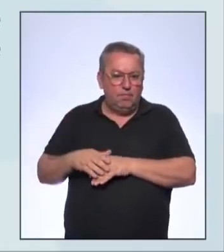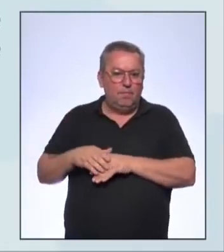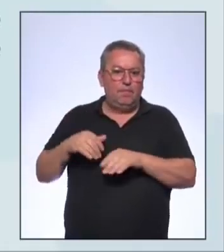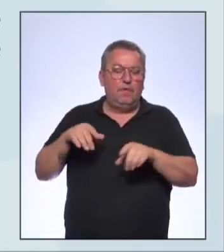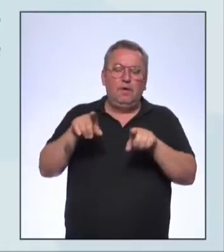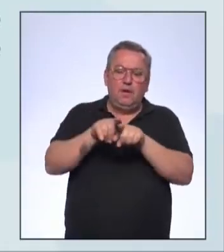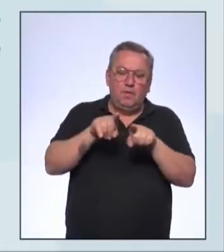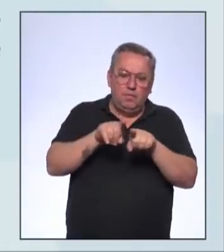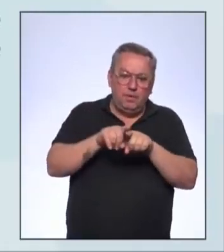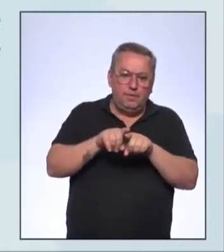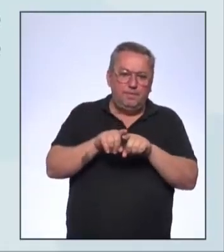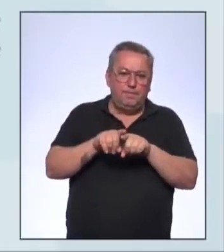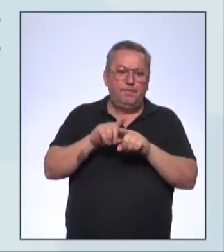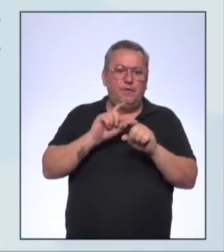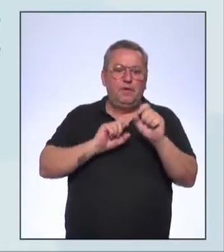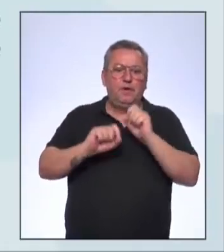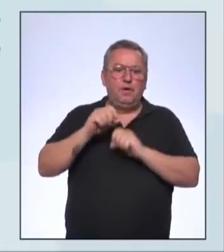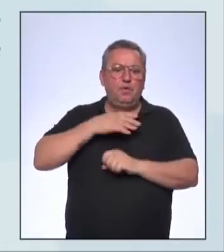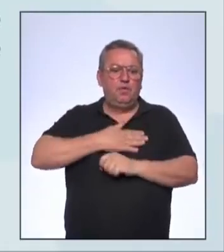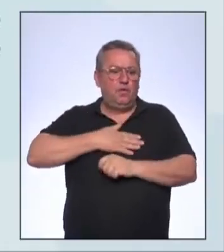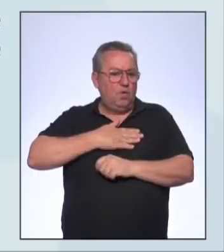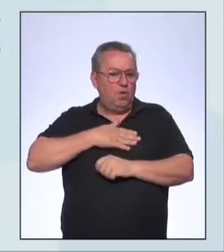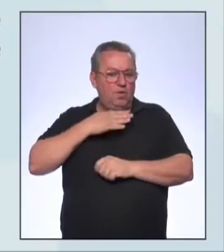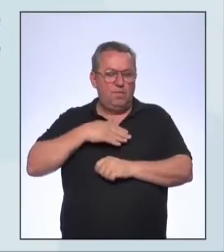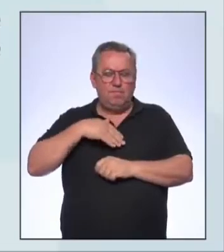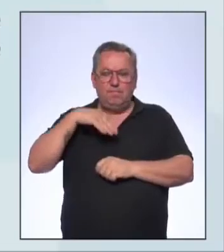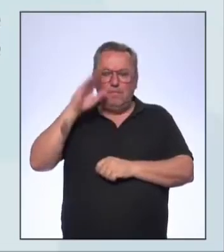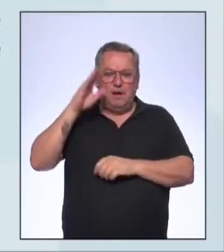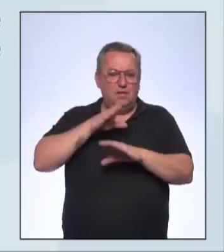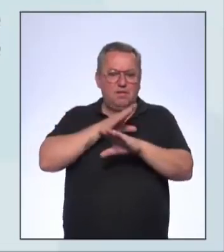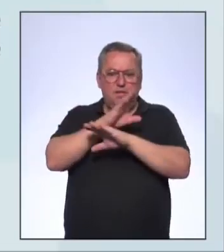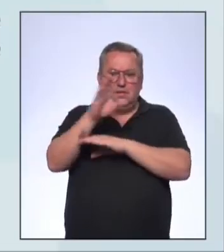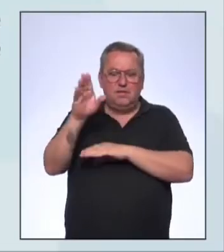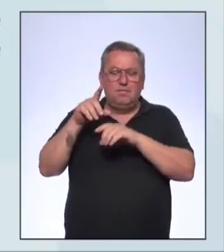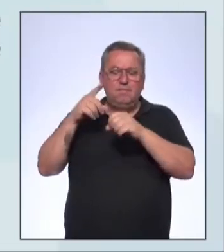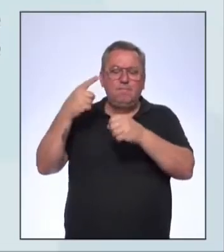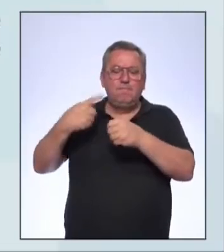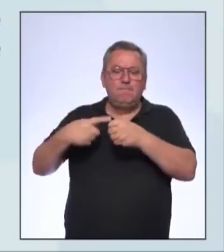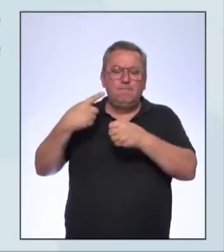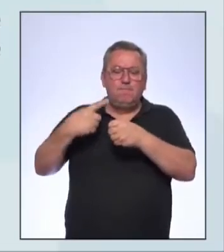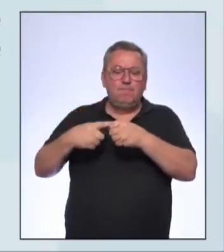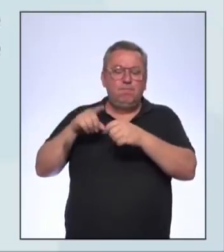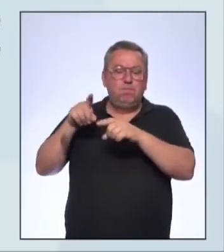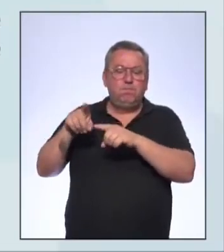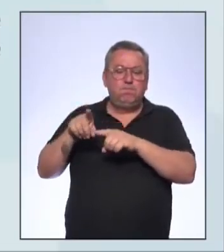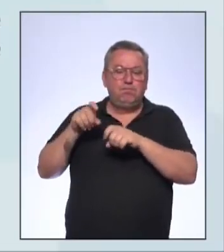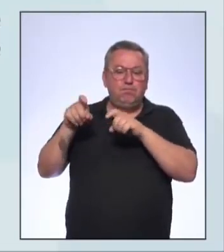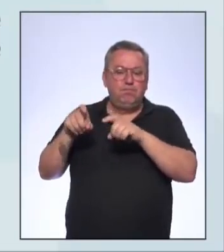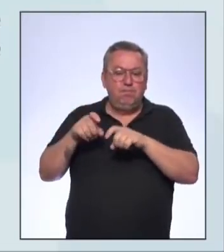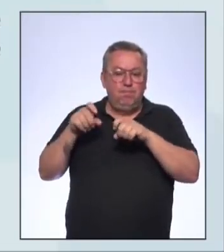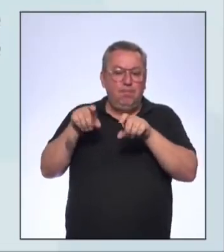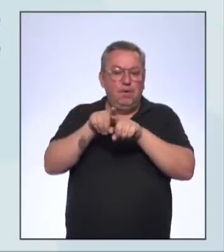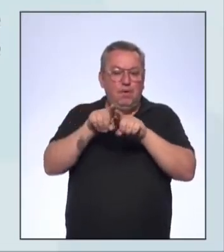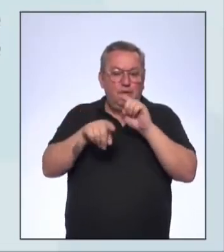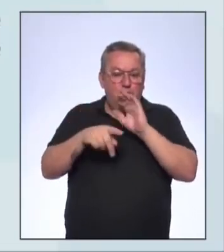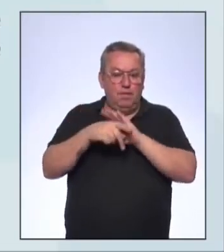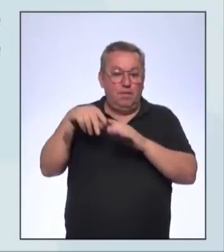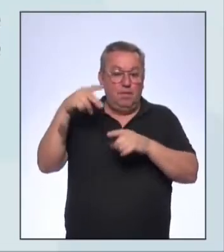numerador, que é a parte de cima, e os que preferem ir para o interior, que é o denominador, é a parte de baixo aí.